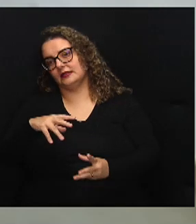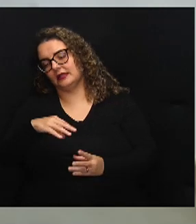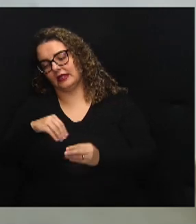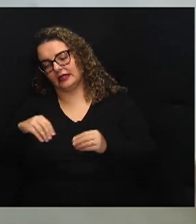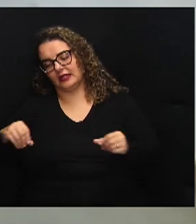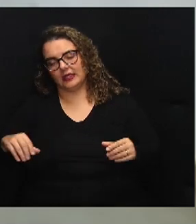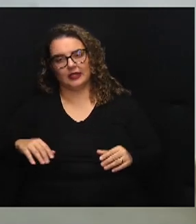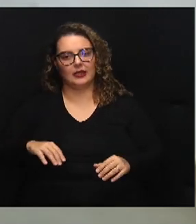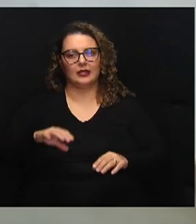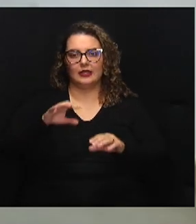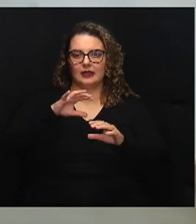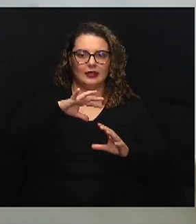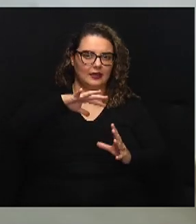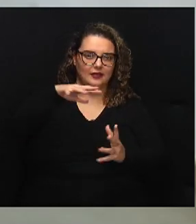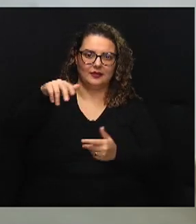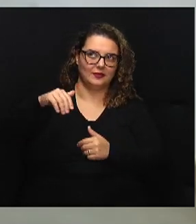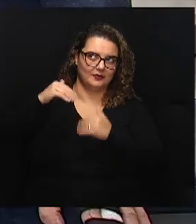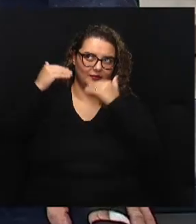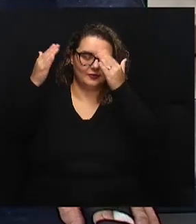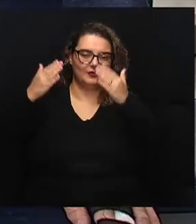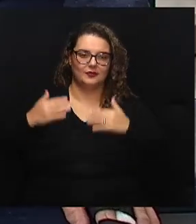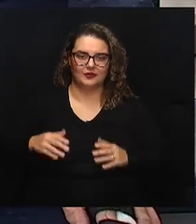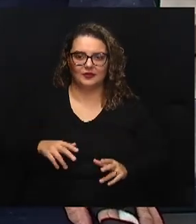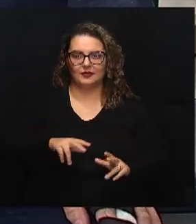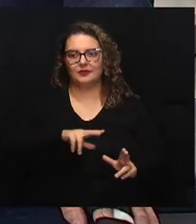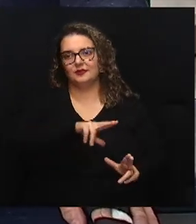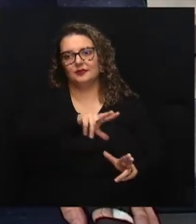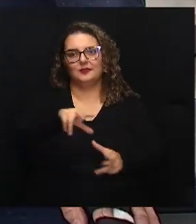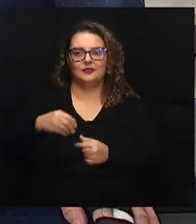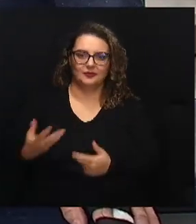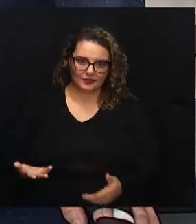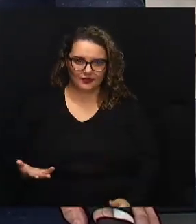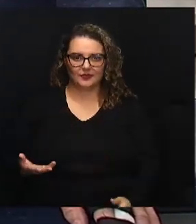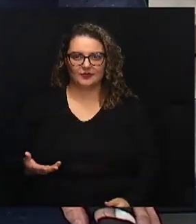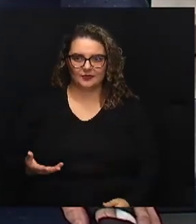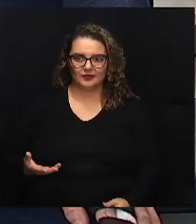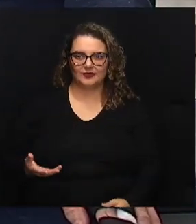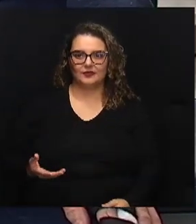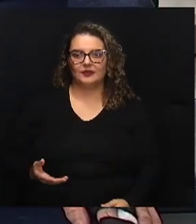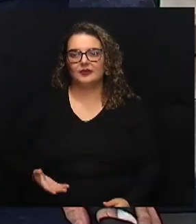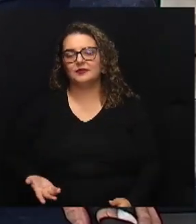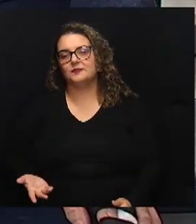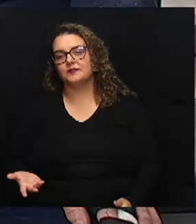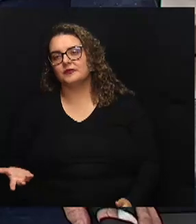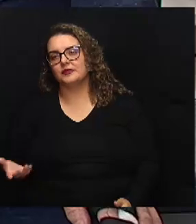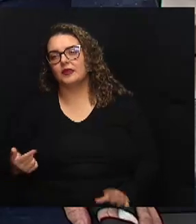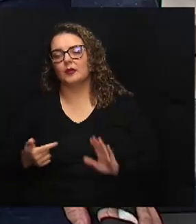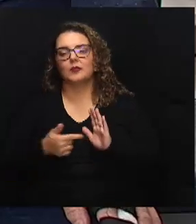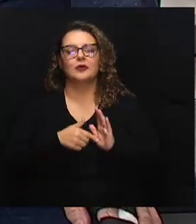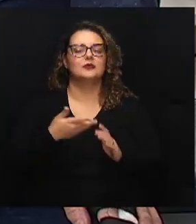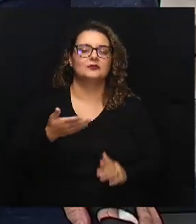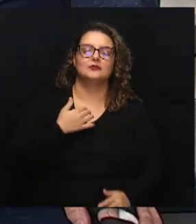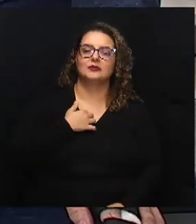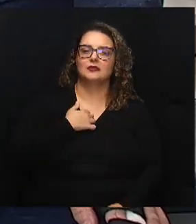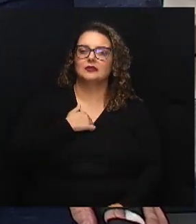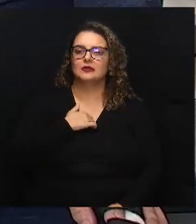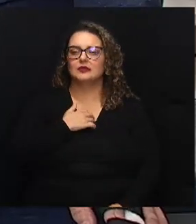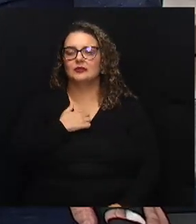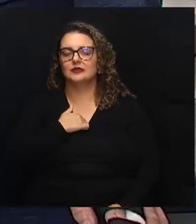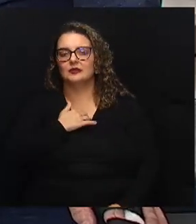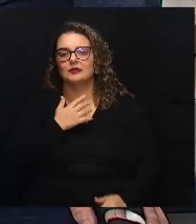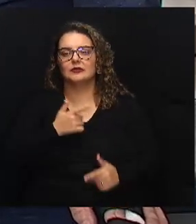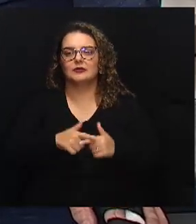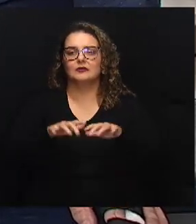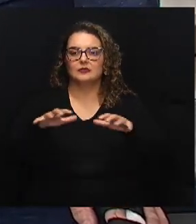fiz umas loucuras lá, porque é o nosso futuro, né? Então eu mostro lá uma divisão da